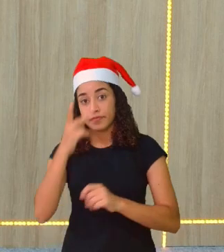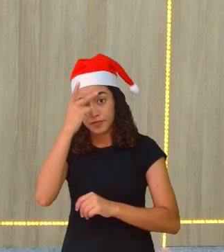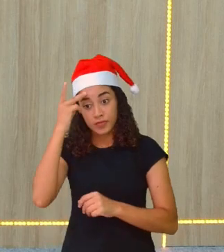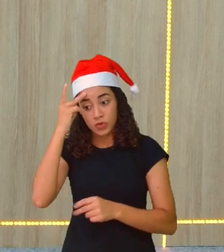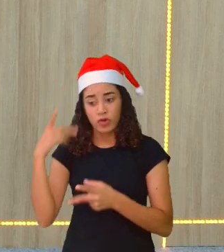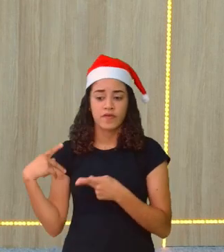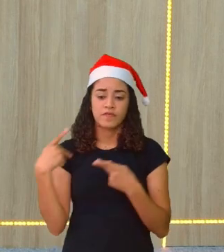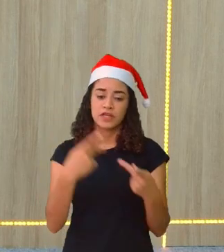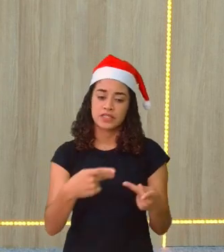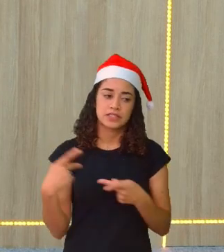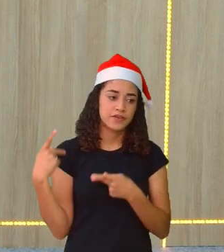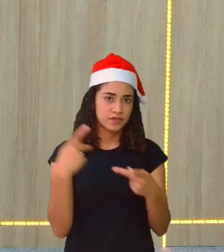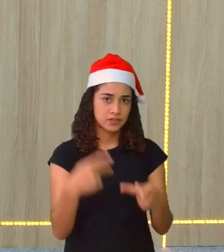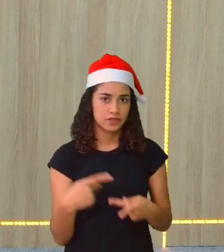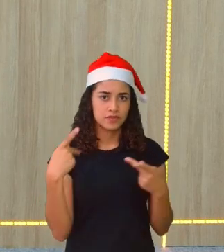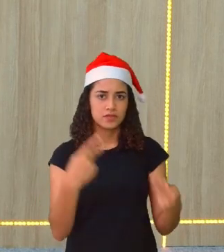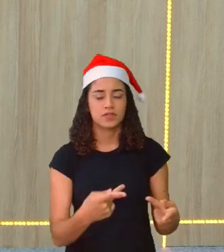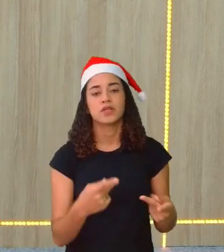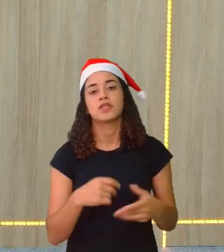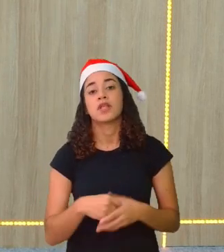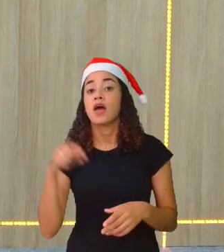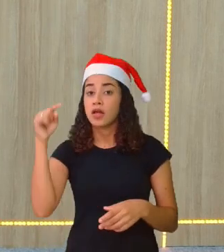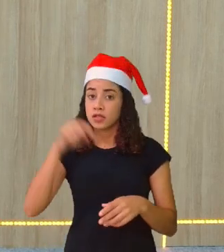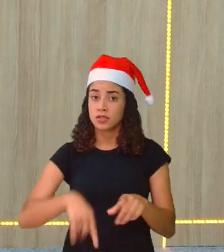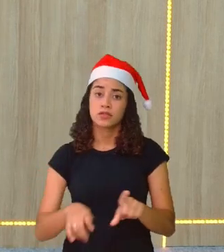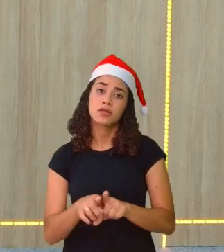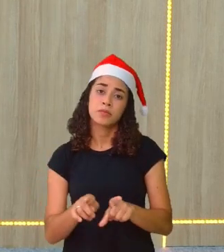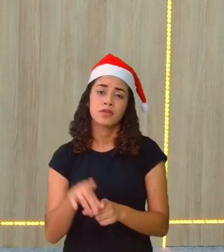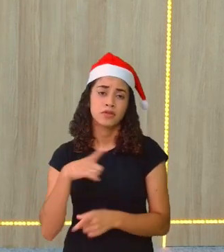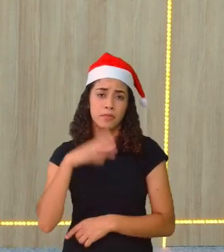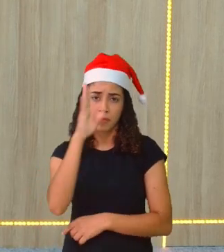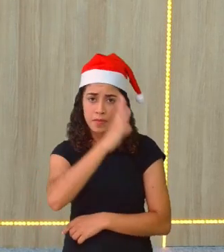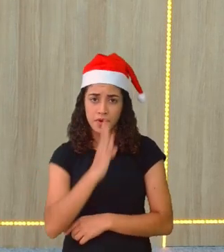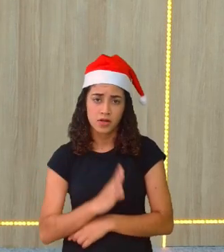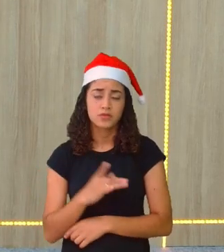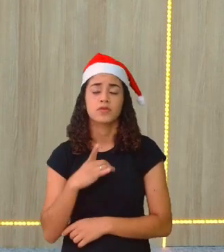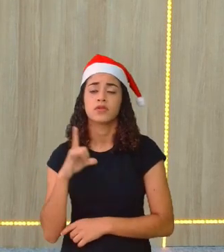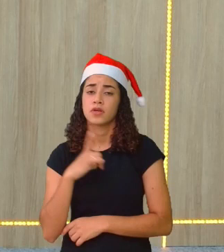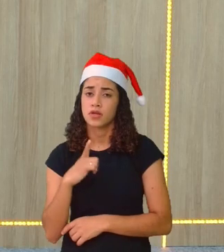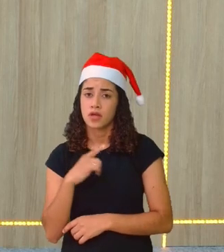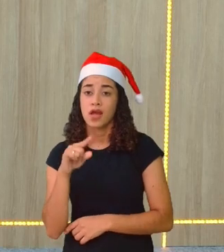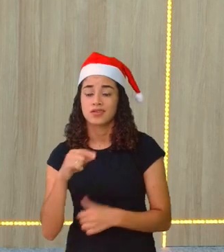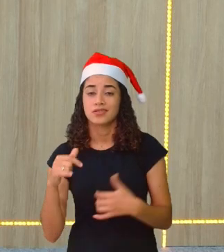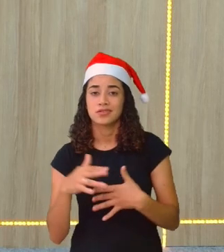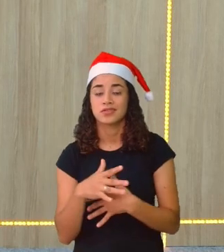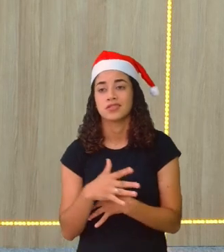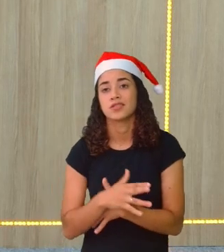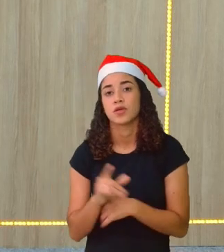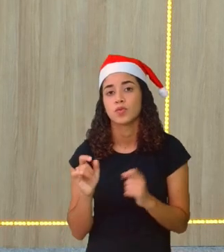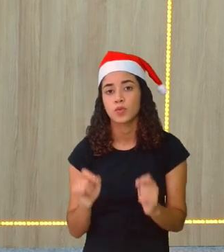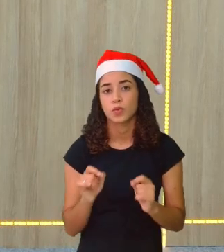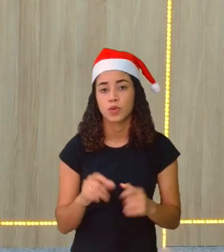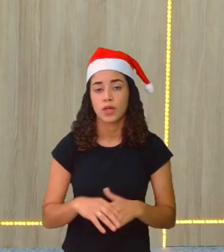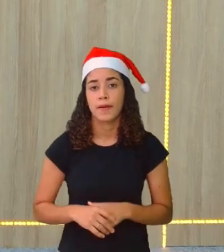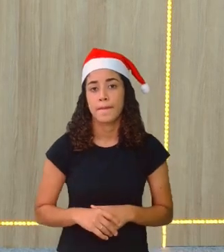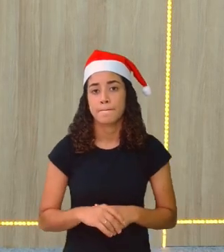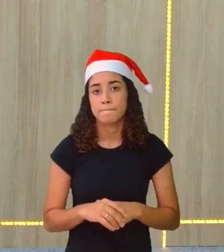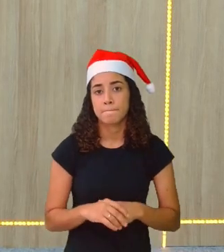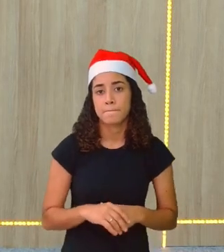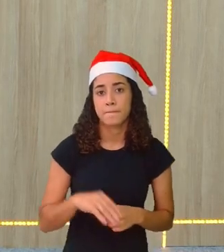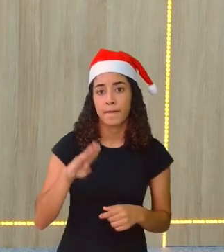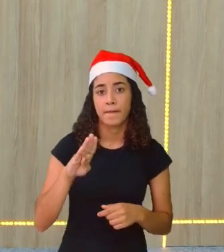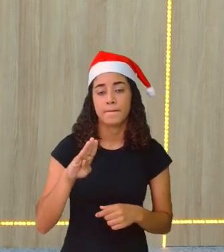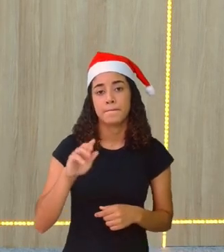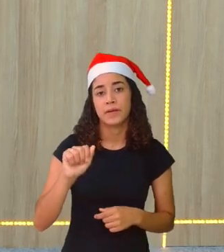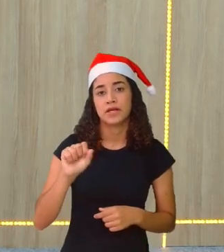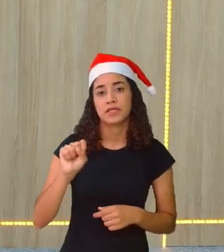peregrinação. Como a gente tem peregrinação aqui também no Brasil, né, a citar, né, a peregrinação para a